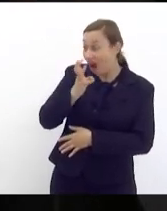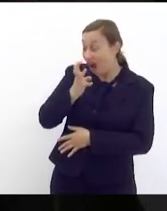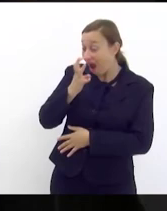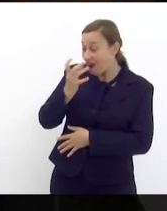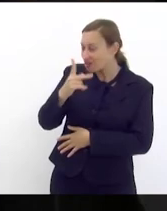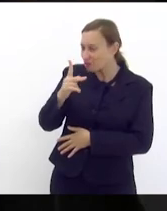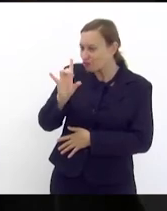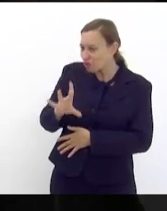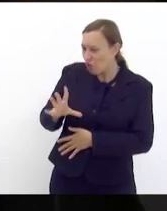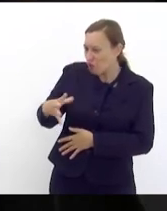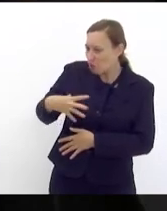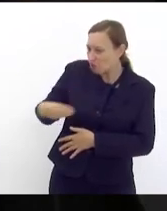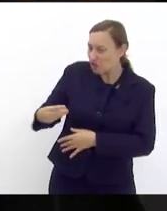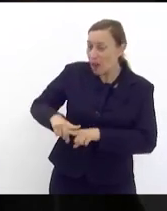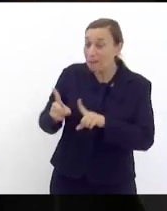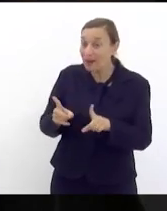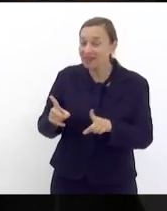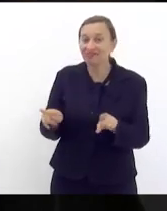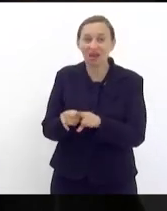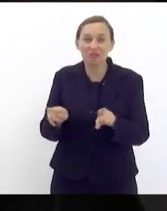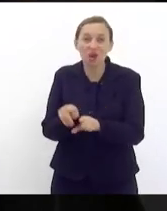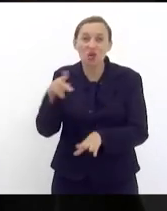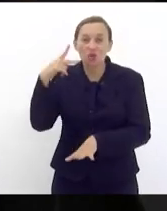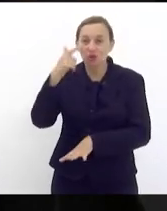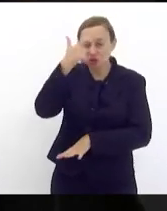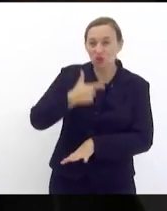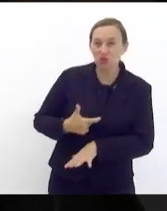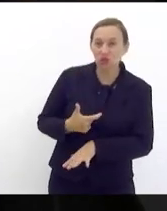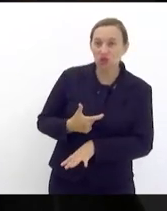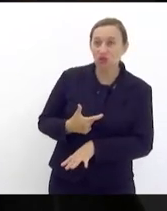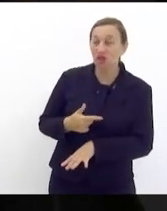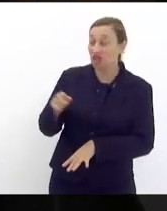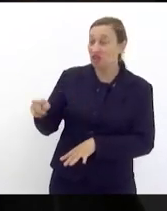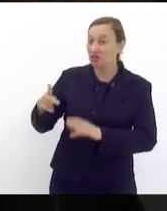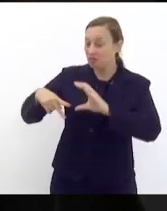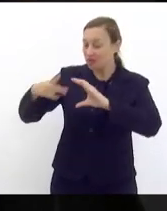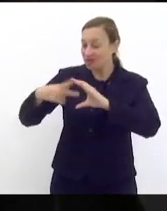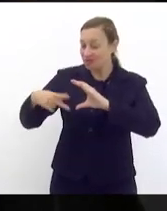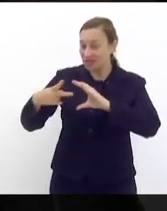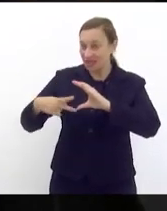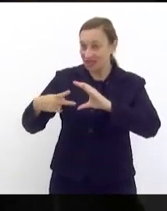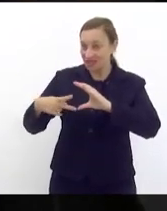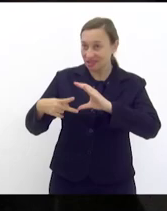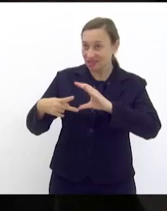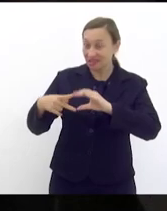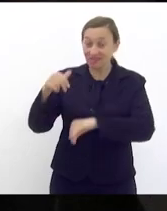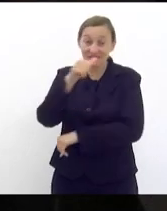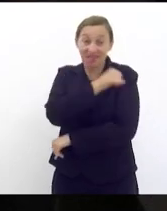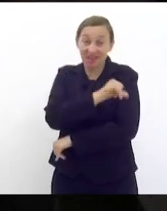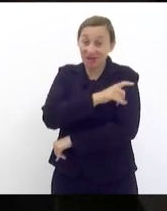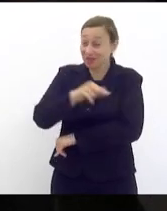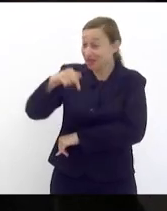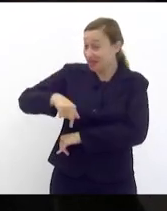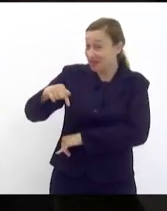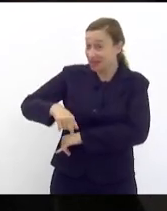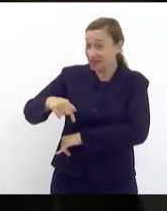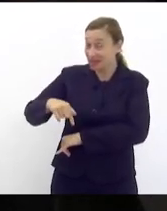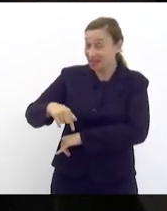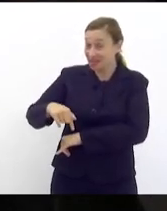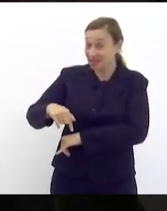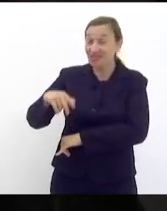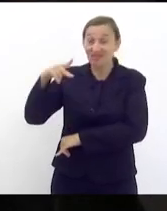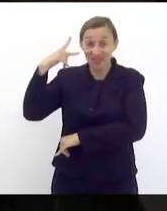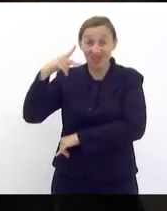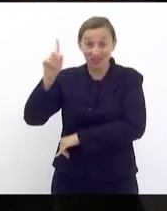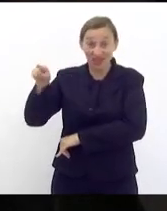como filho, mas como político. Foi presidente da Câmara aqui da cidade do Rio de Janeiro, vereador aqui na cidade do Rio